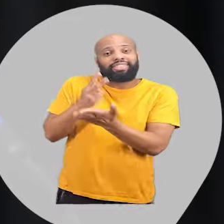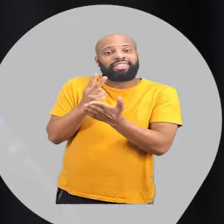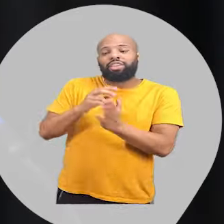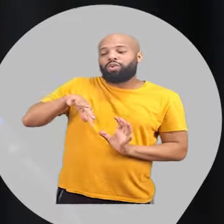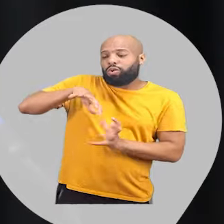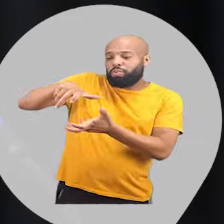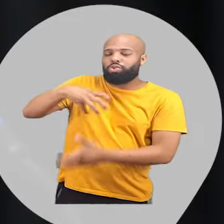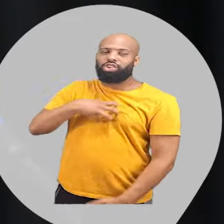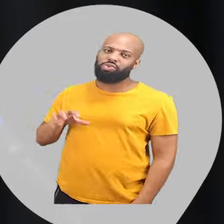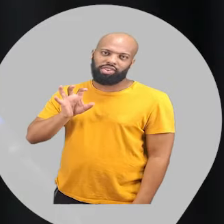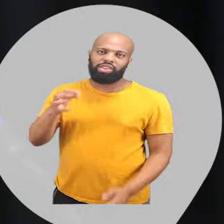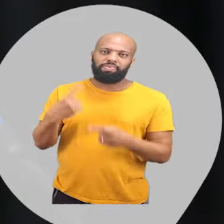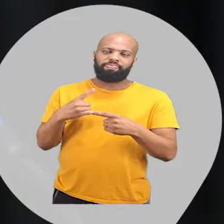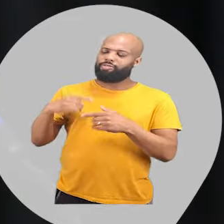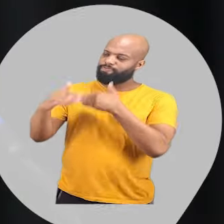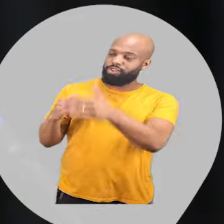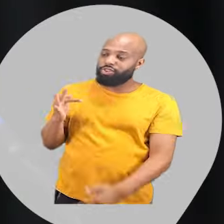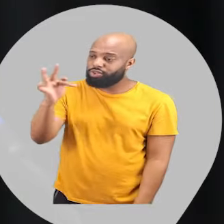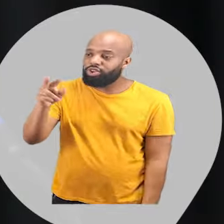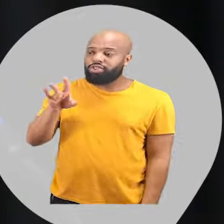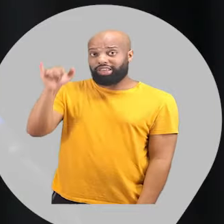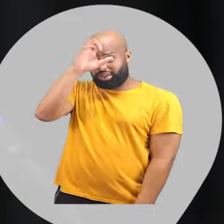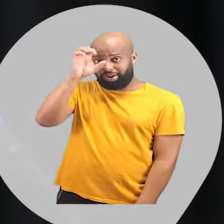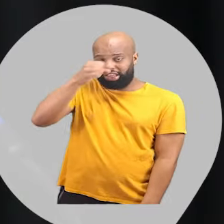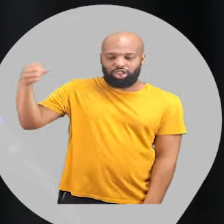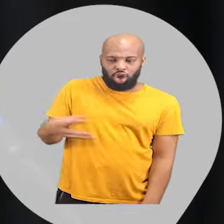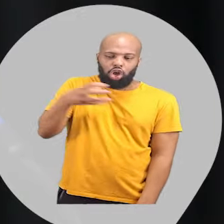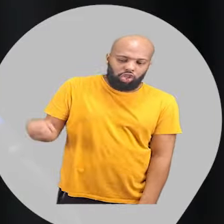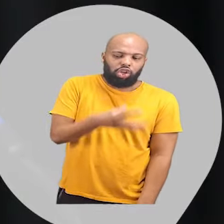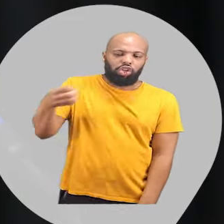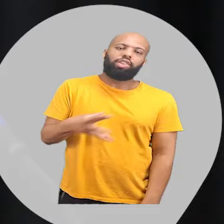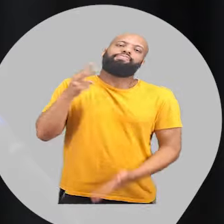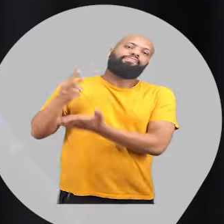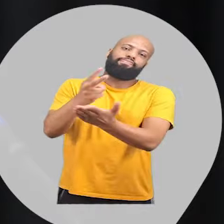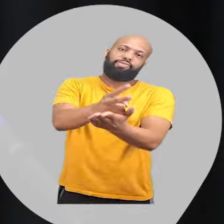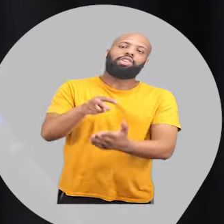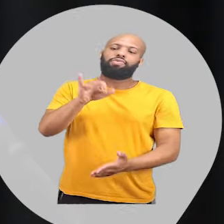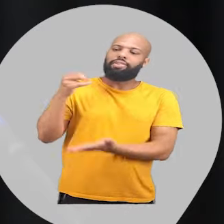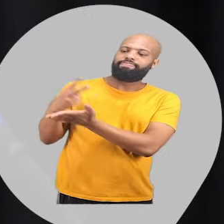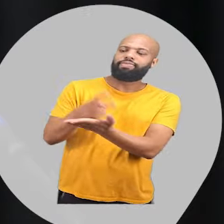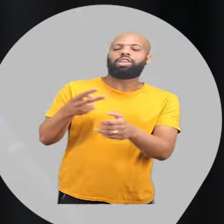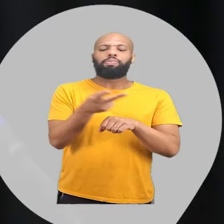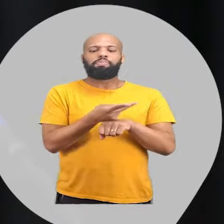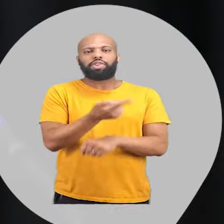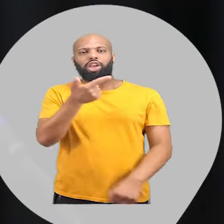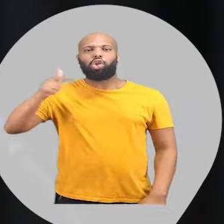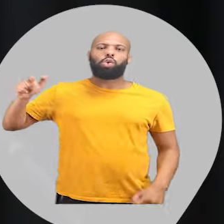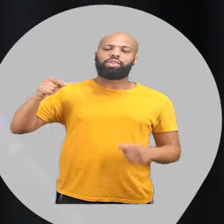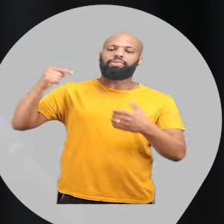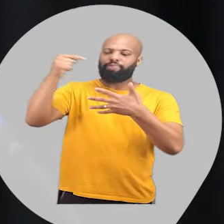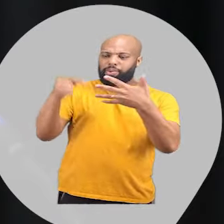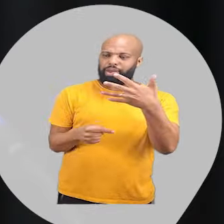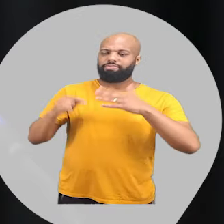jeito é o mundo que não tem mais volta né a tendência que a gente vai ter que aprender novas coisas daqui para frente e sempre buscar outras